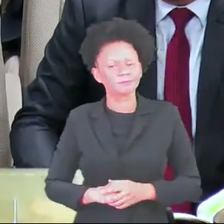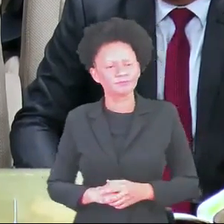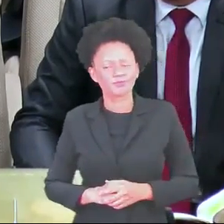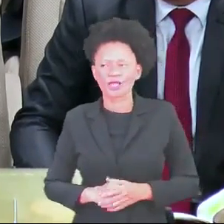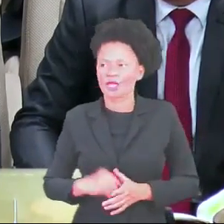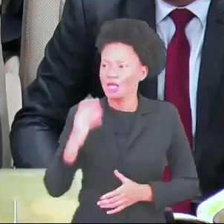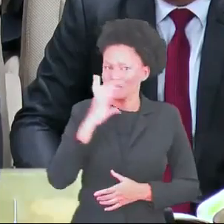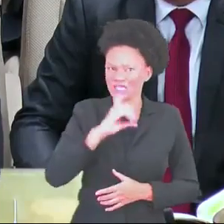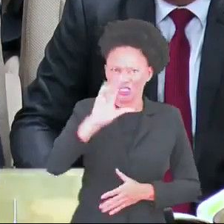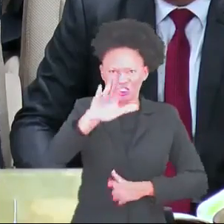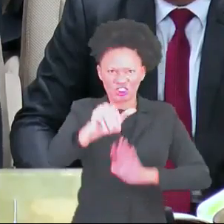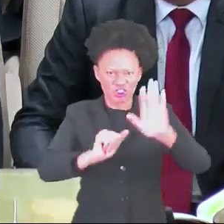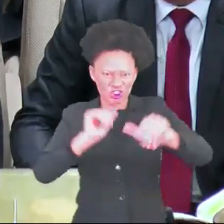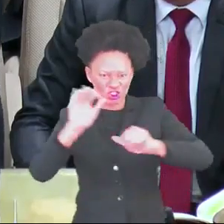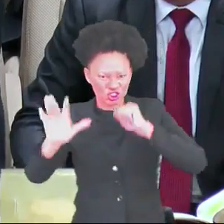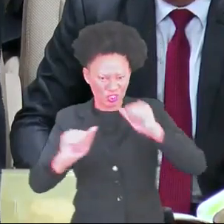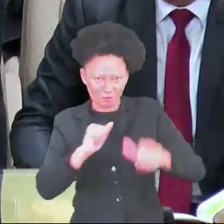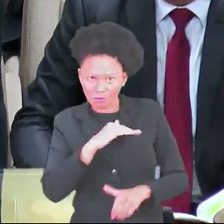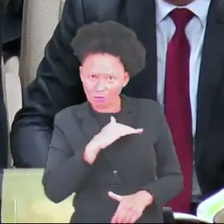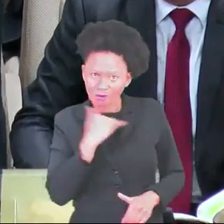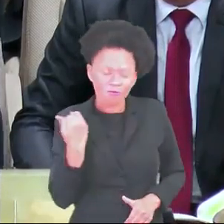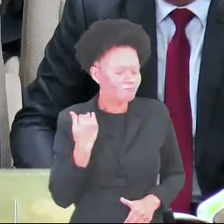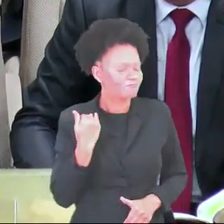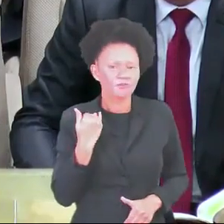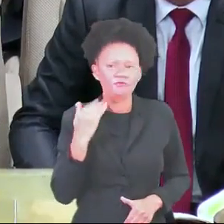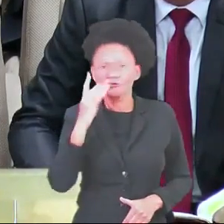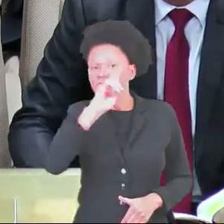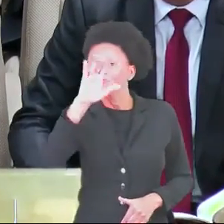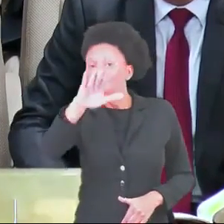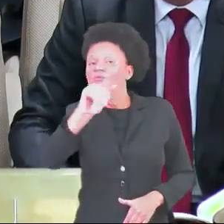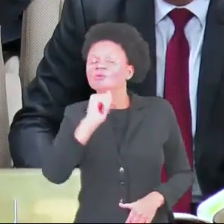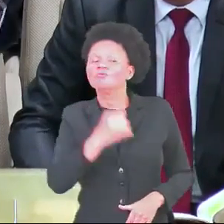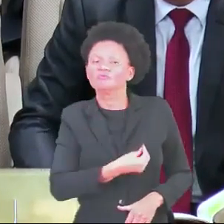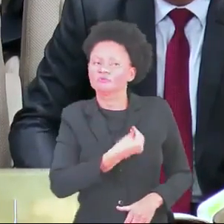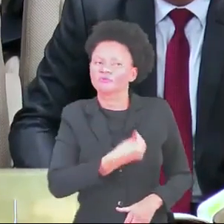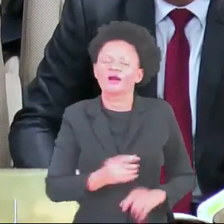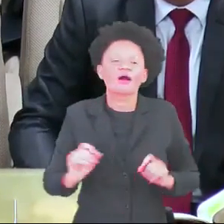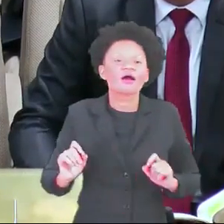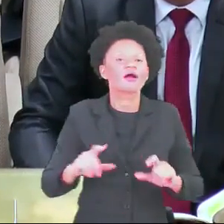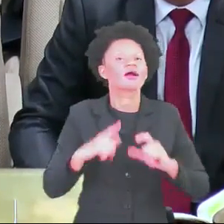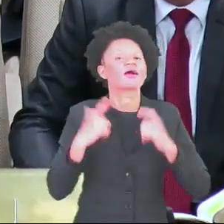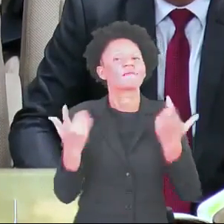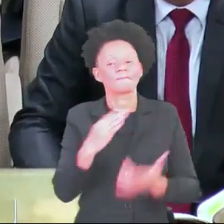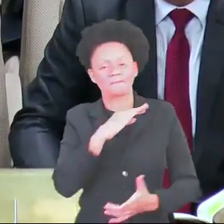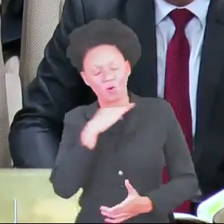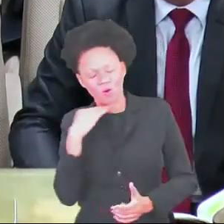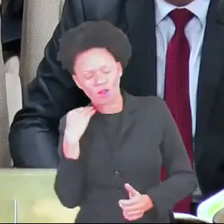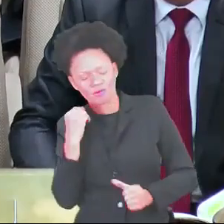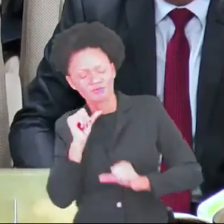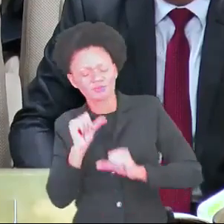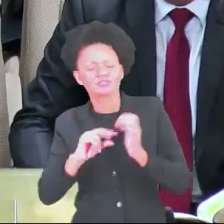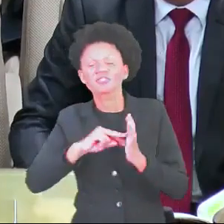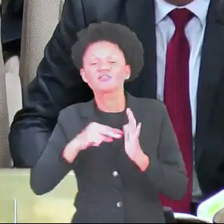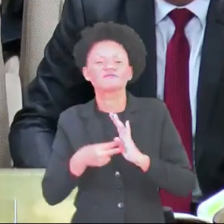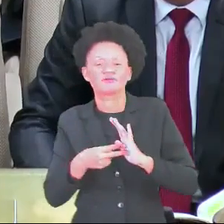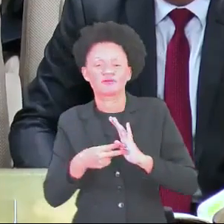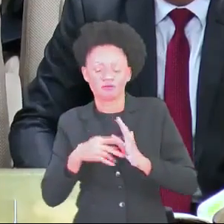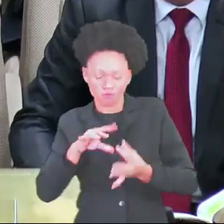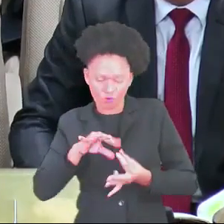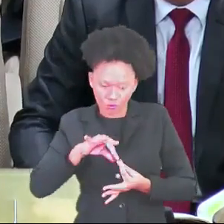Deus não te chamou para a morte, Deus te chamou para a vida. É claro que morremos e vivemos.